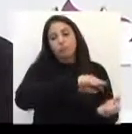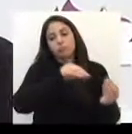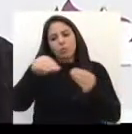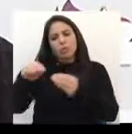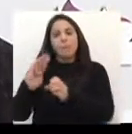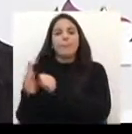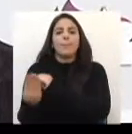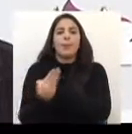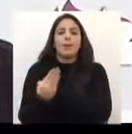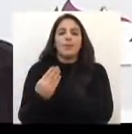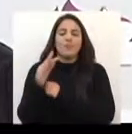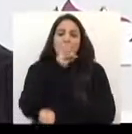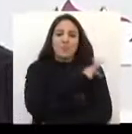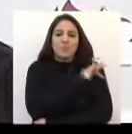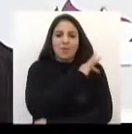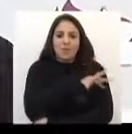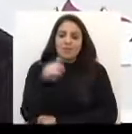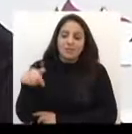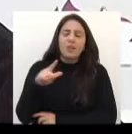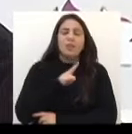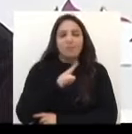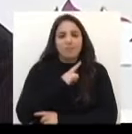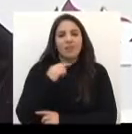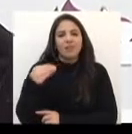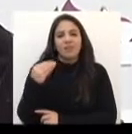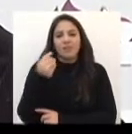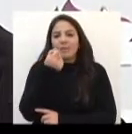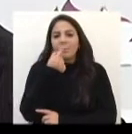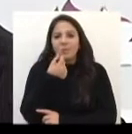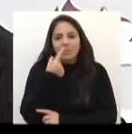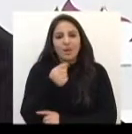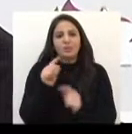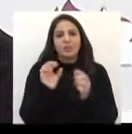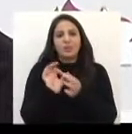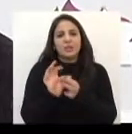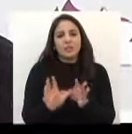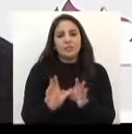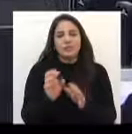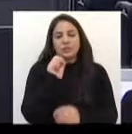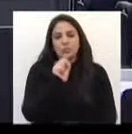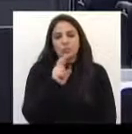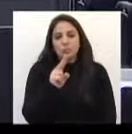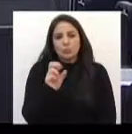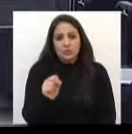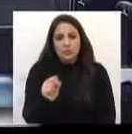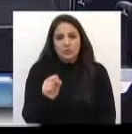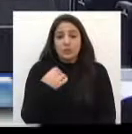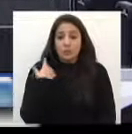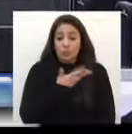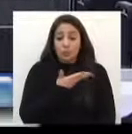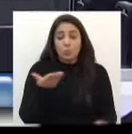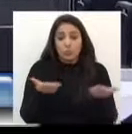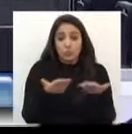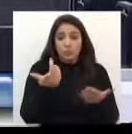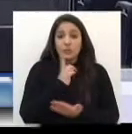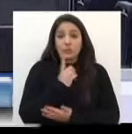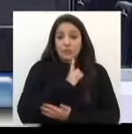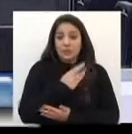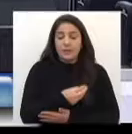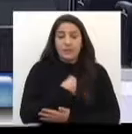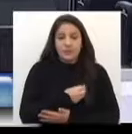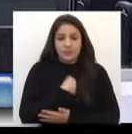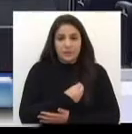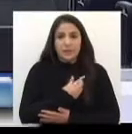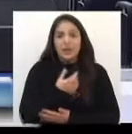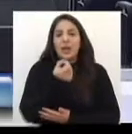que as farmácias contariam com medicamentos disponíveis na lista do SUS. Nós hoje temos a lista